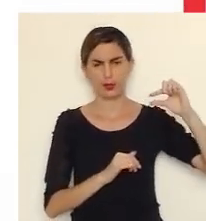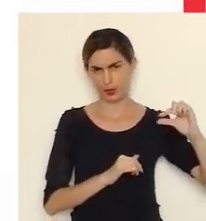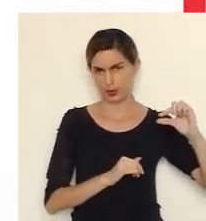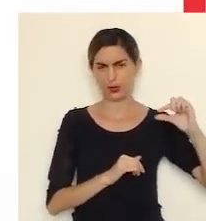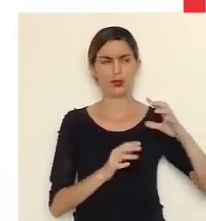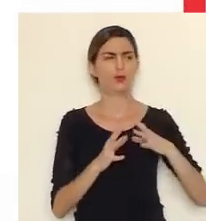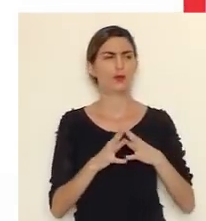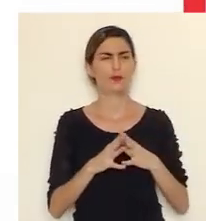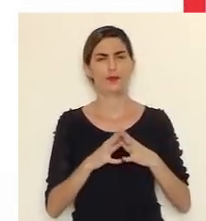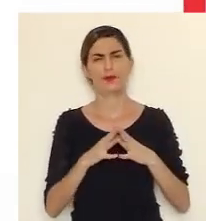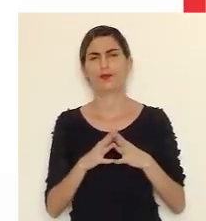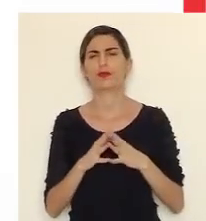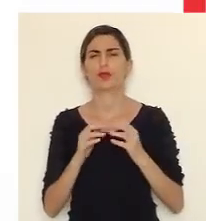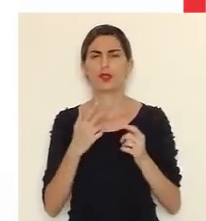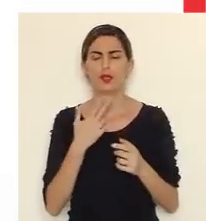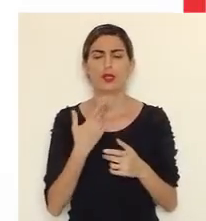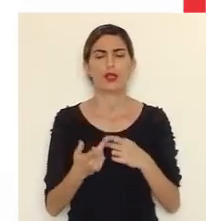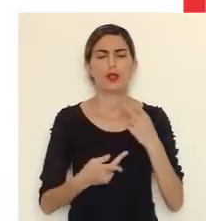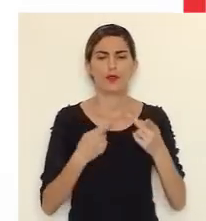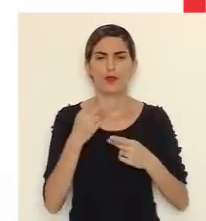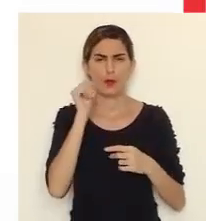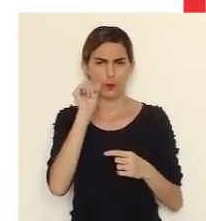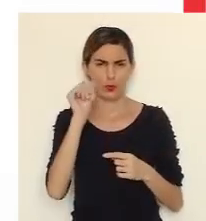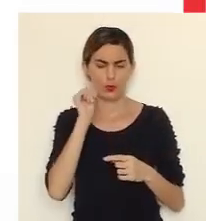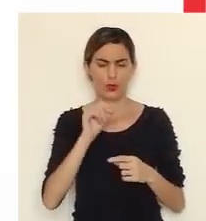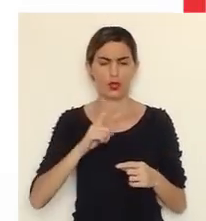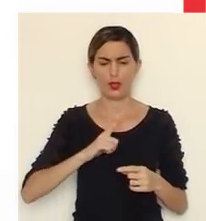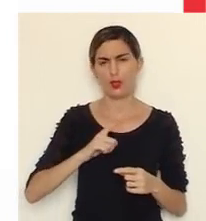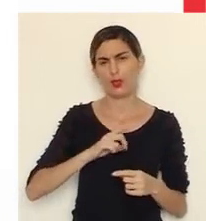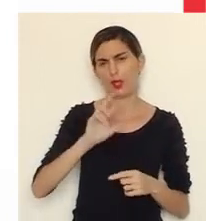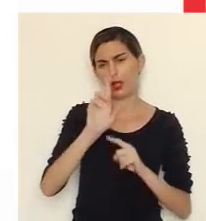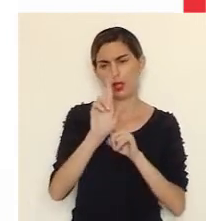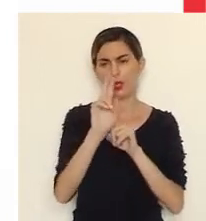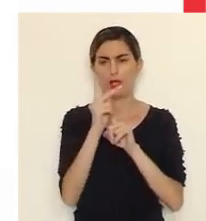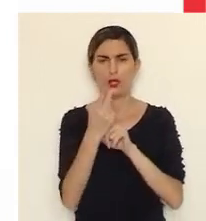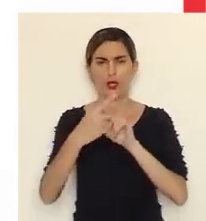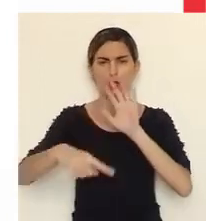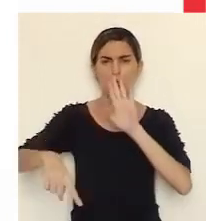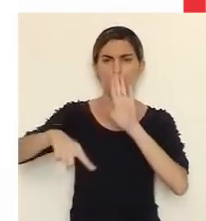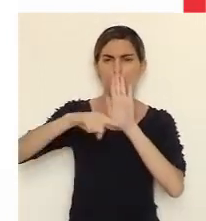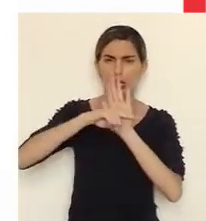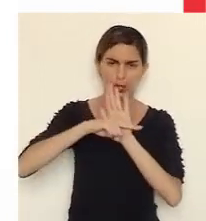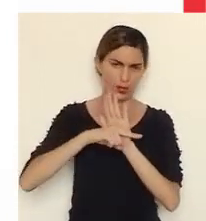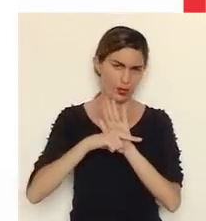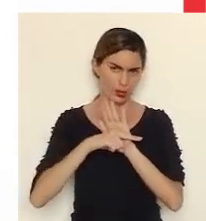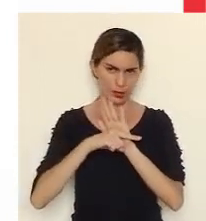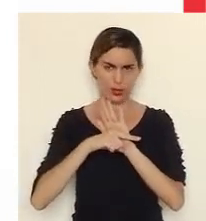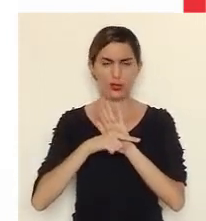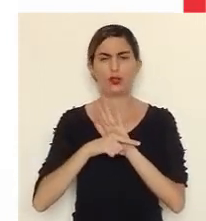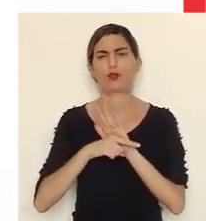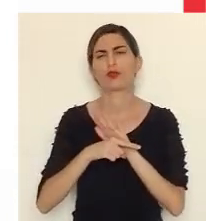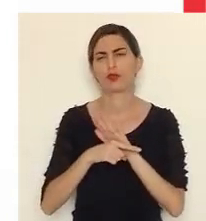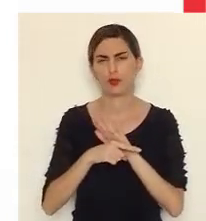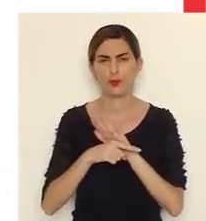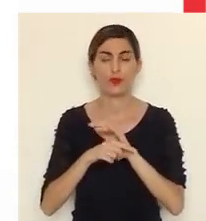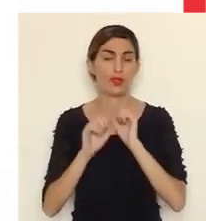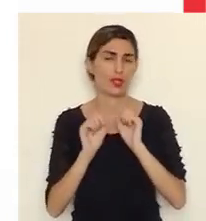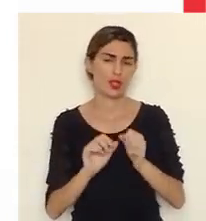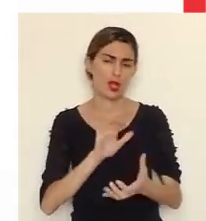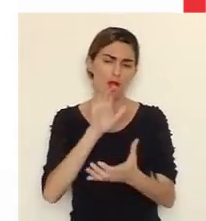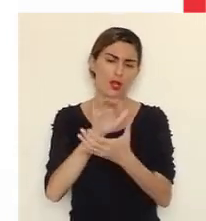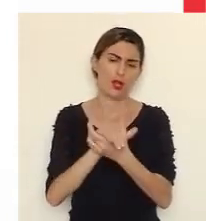agora sobre eritroblastose fetal. Uma mulher que tem RH negativo, né, que é